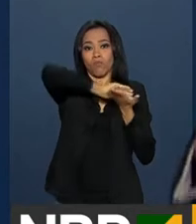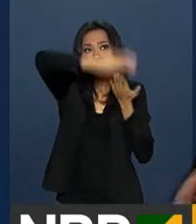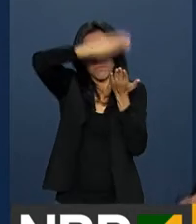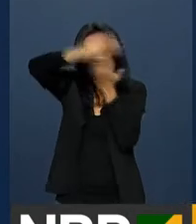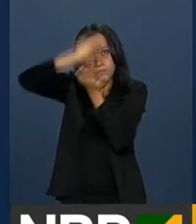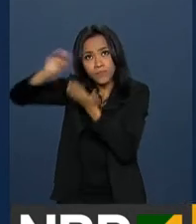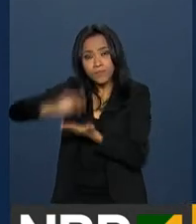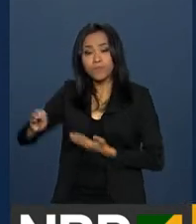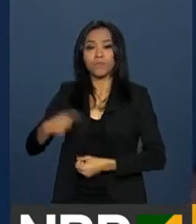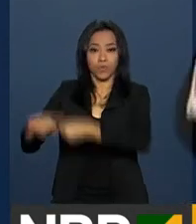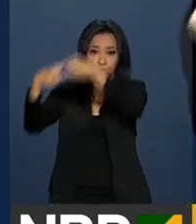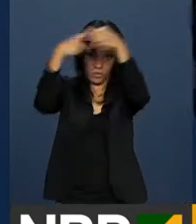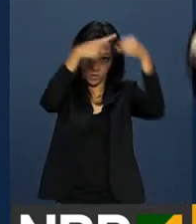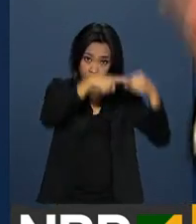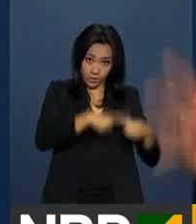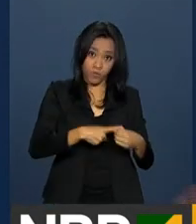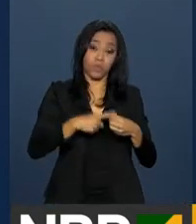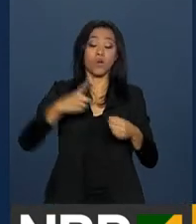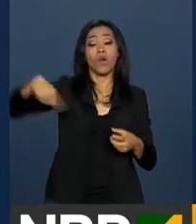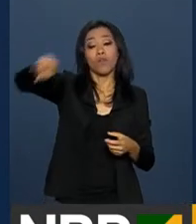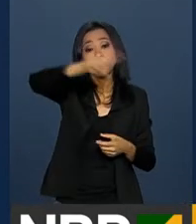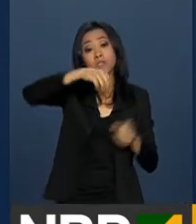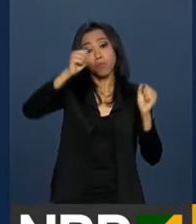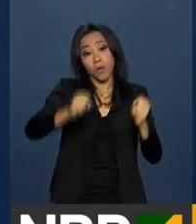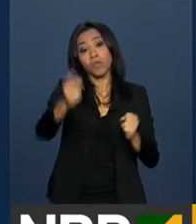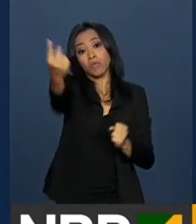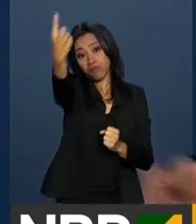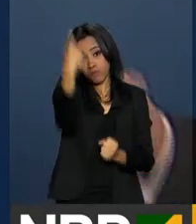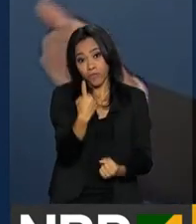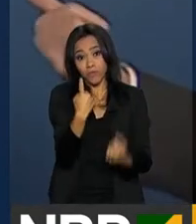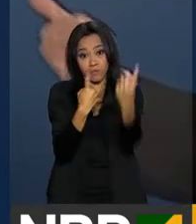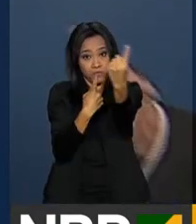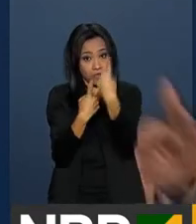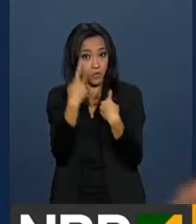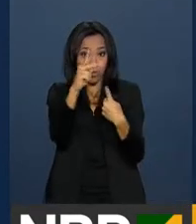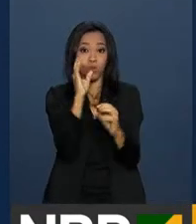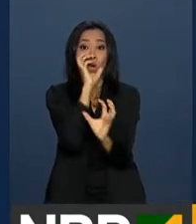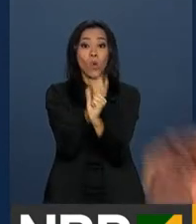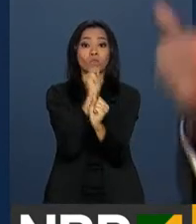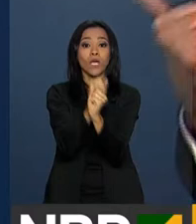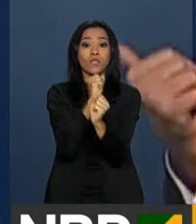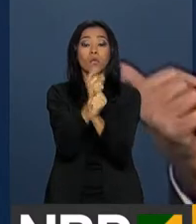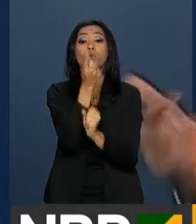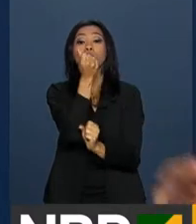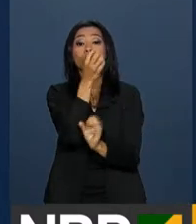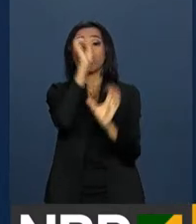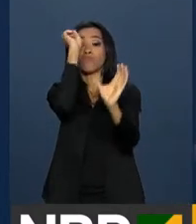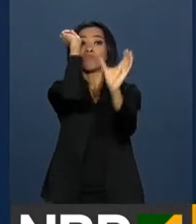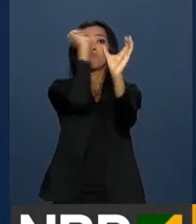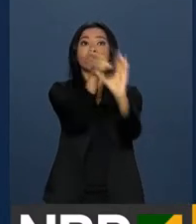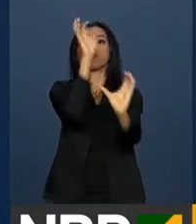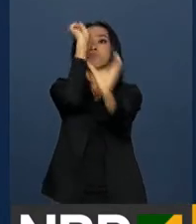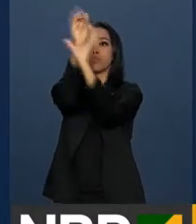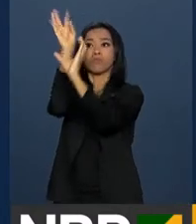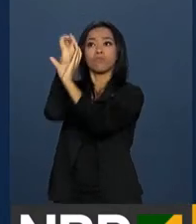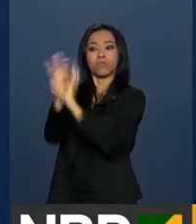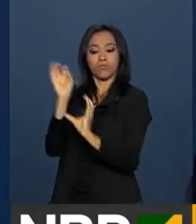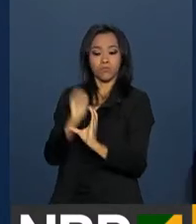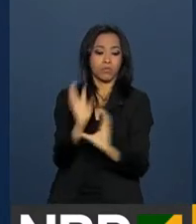mandar os seus tesoureiros, contadores, quem seja, ir, porque já está depositado, já estão depositados os